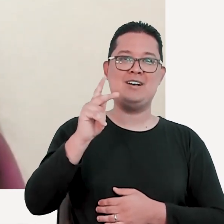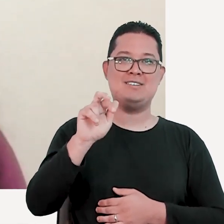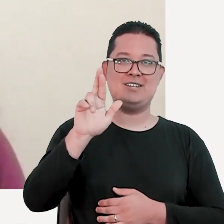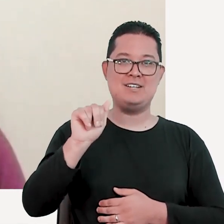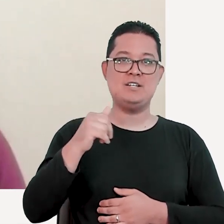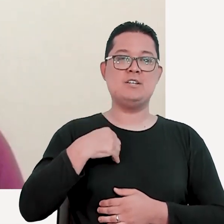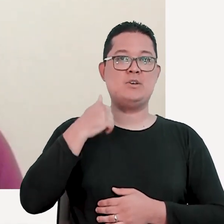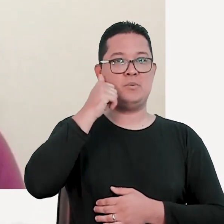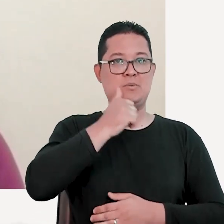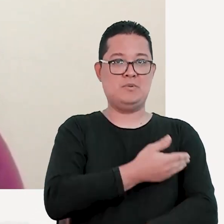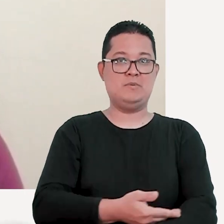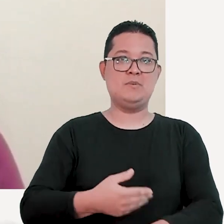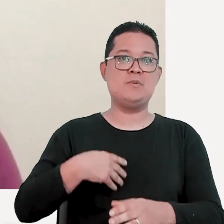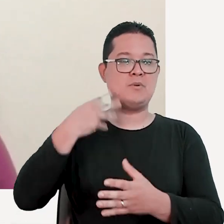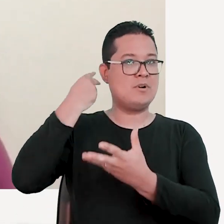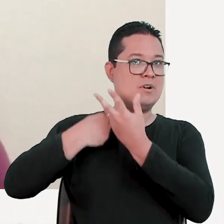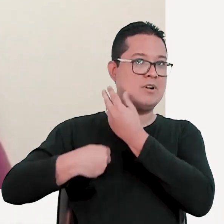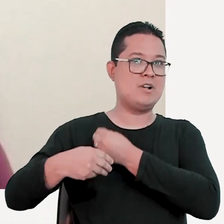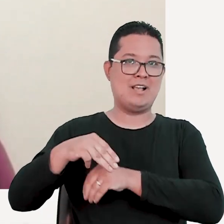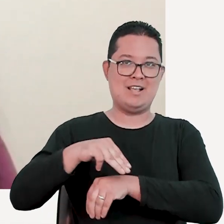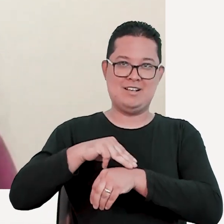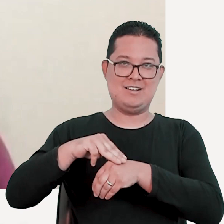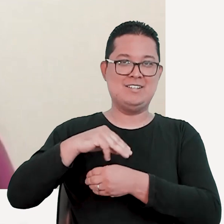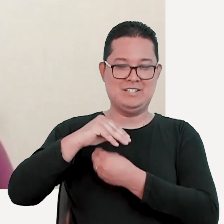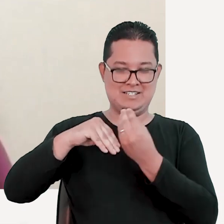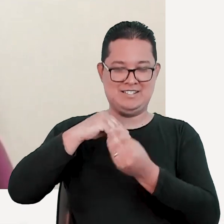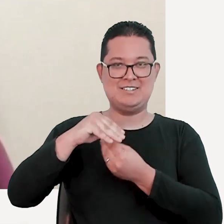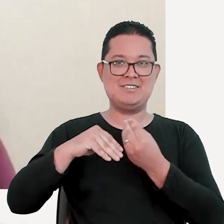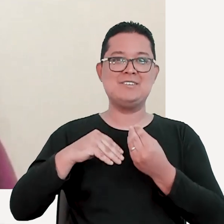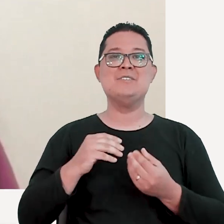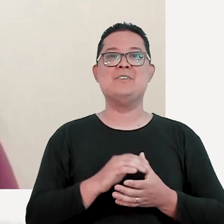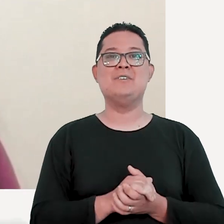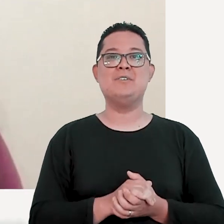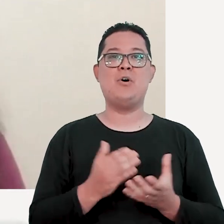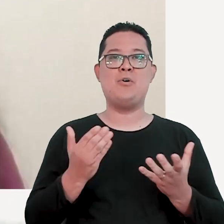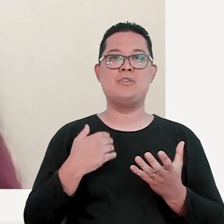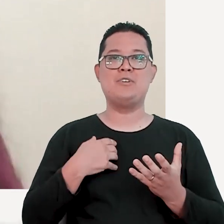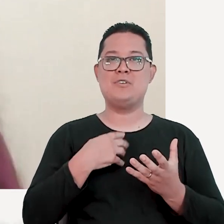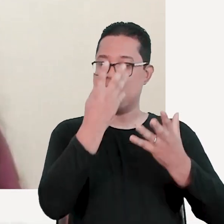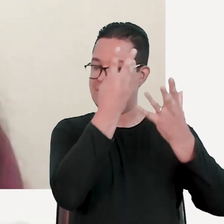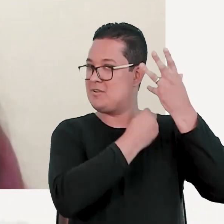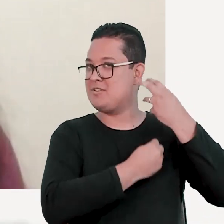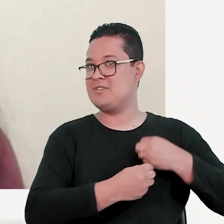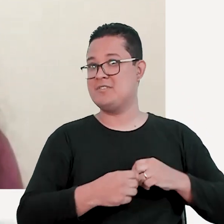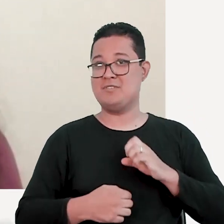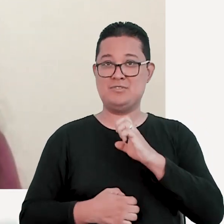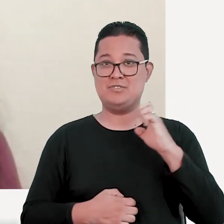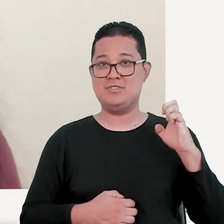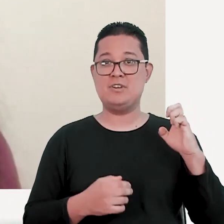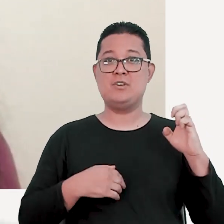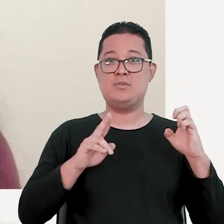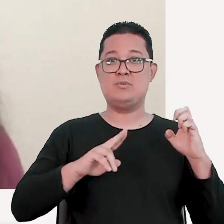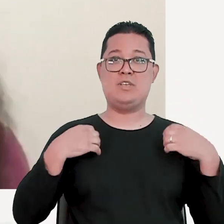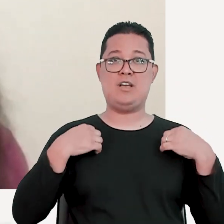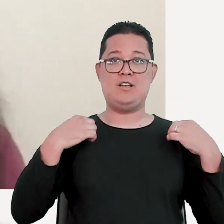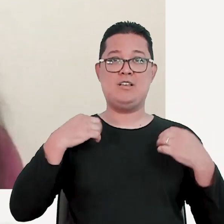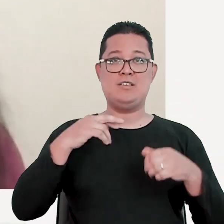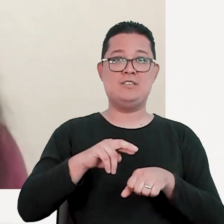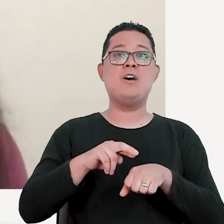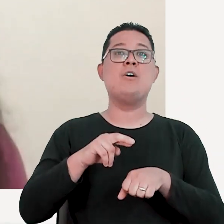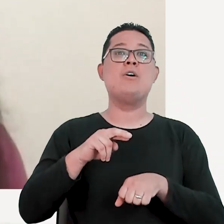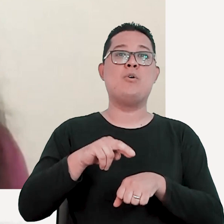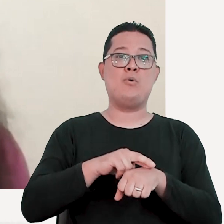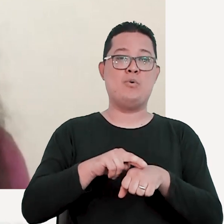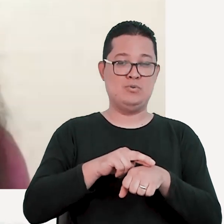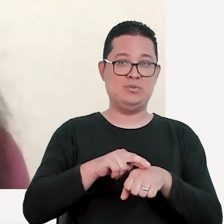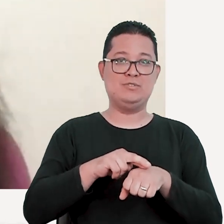meus cabelos são castanhos, longos, hoje ele está do meu lado esquerdo, estou vestindo uma camiseta roxa e o meu fundo é